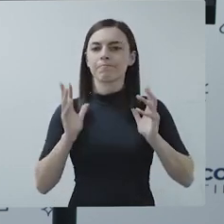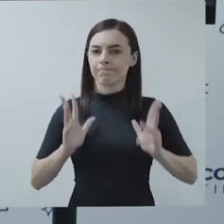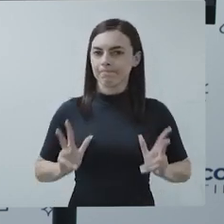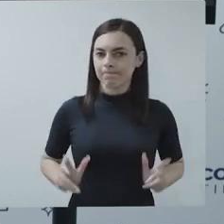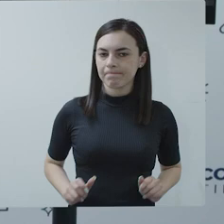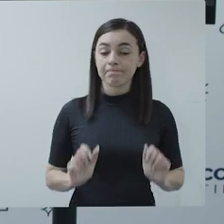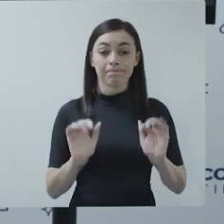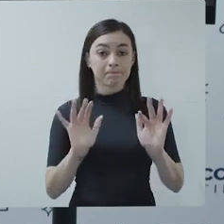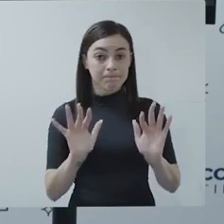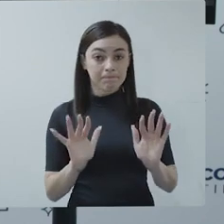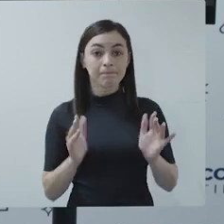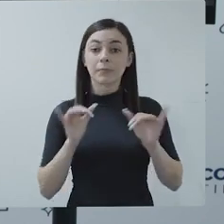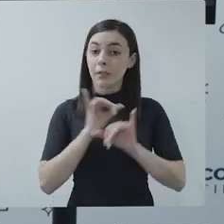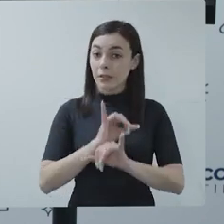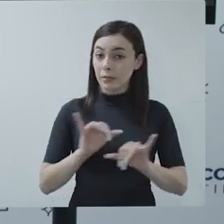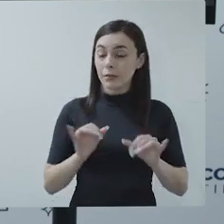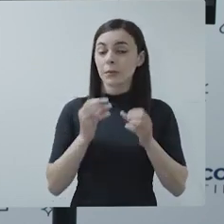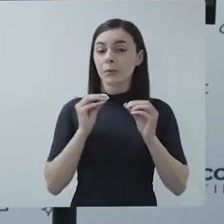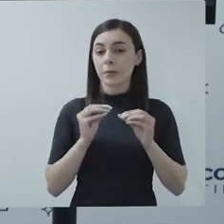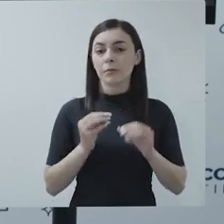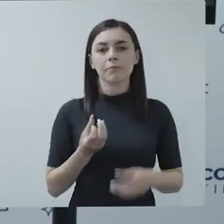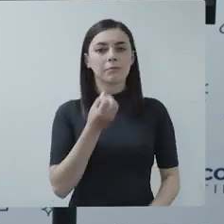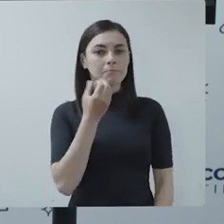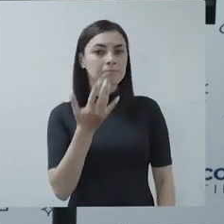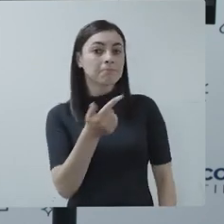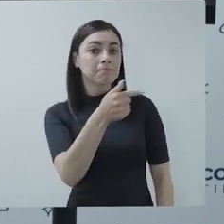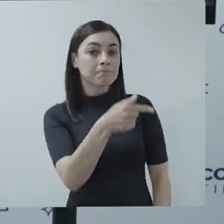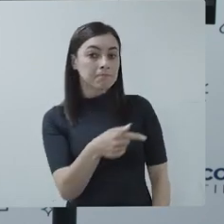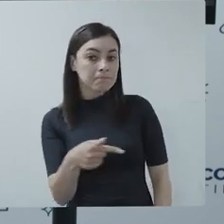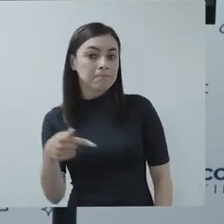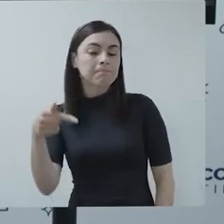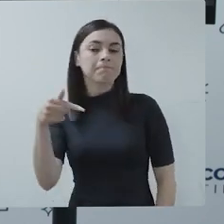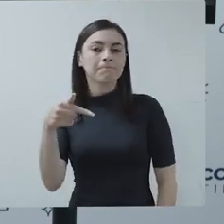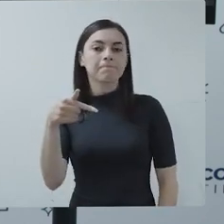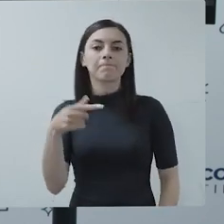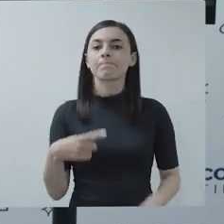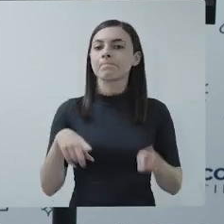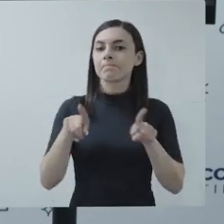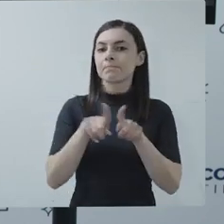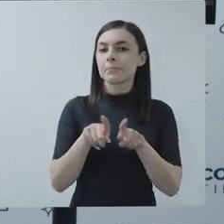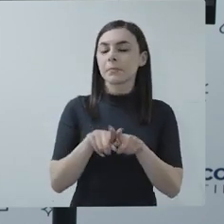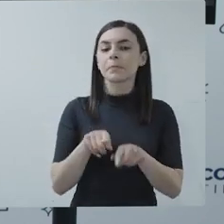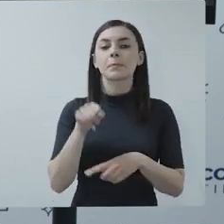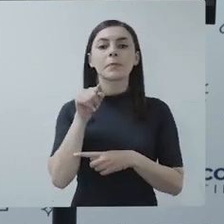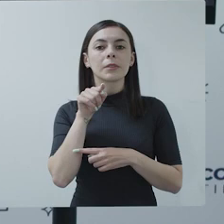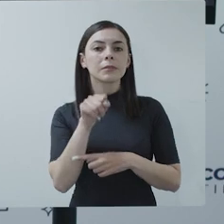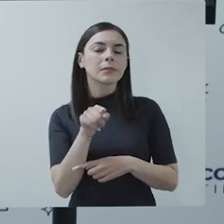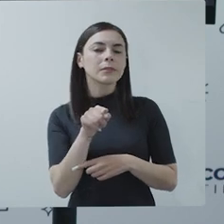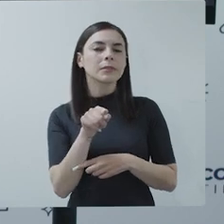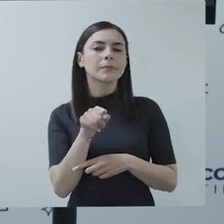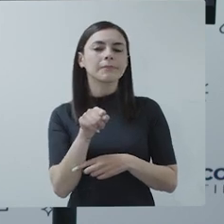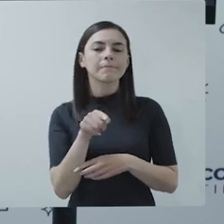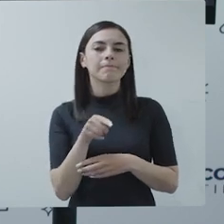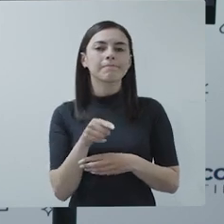dizer para vocês que vocês tenham uma boa semana, que vocês